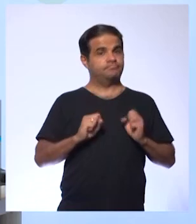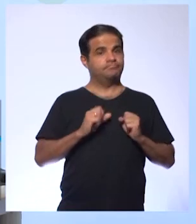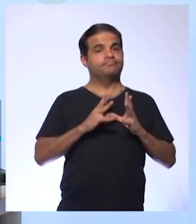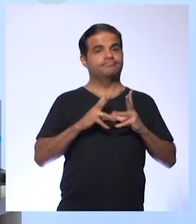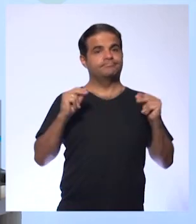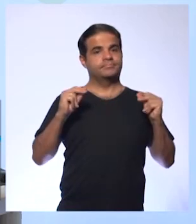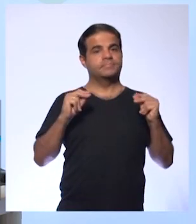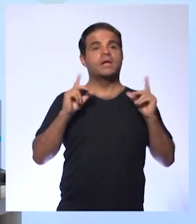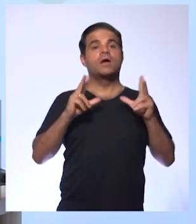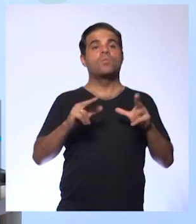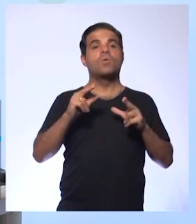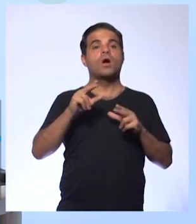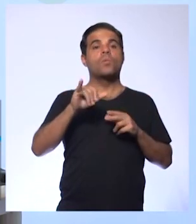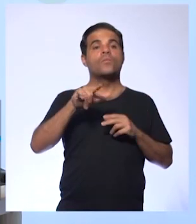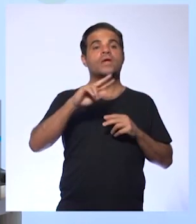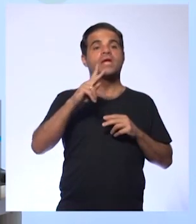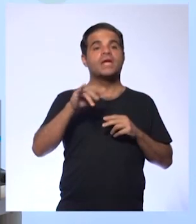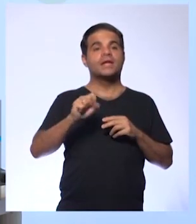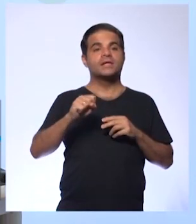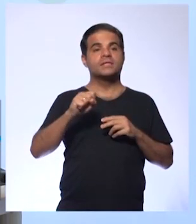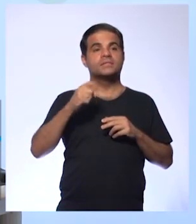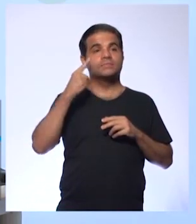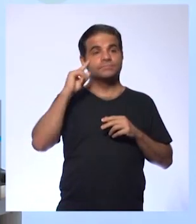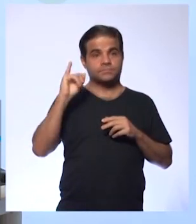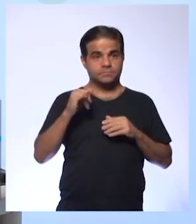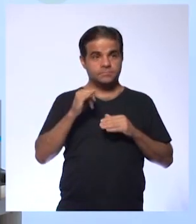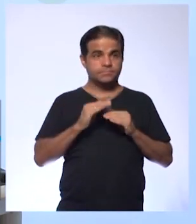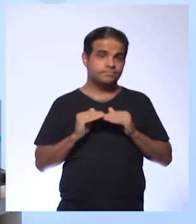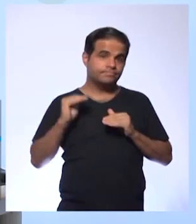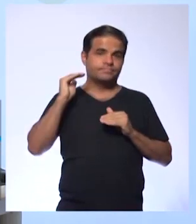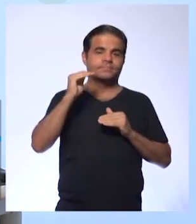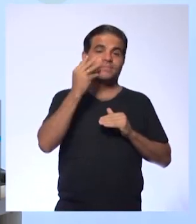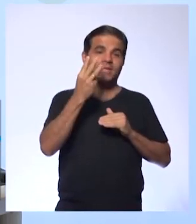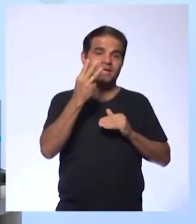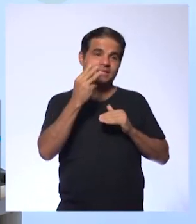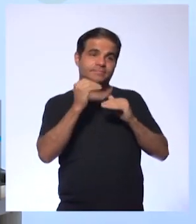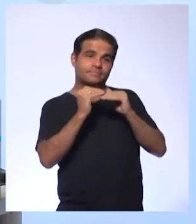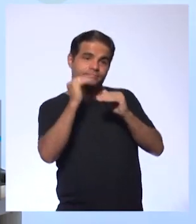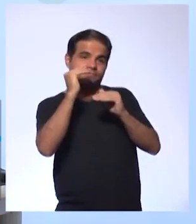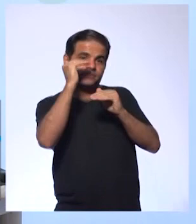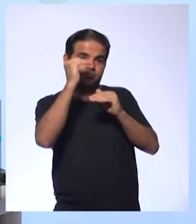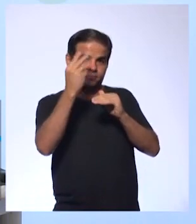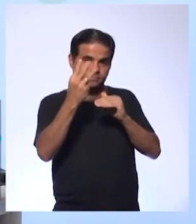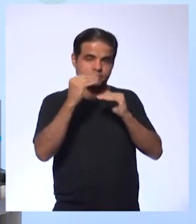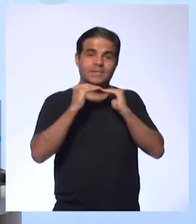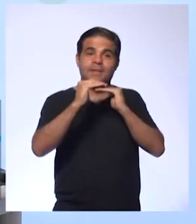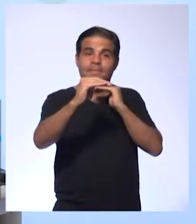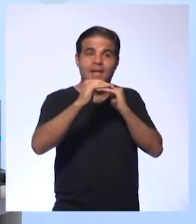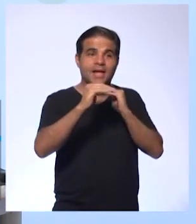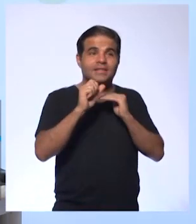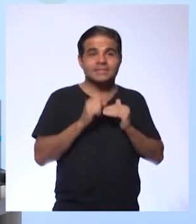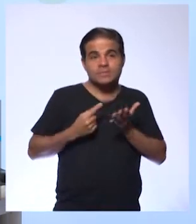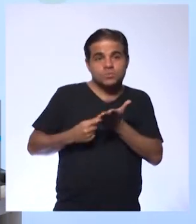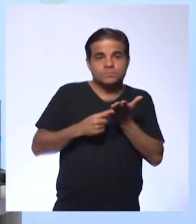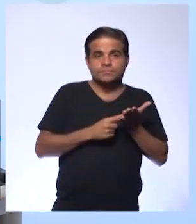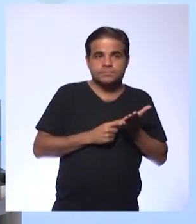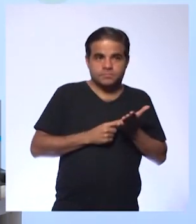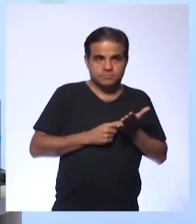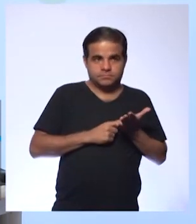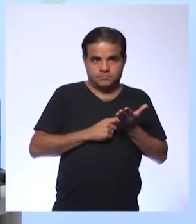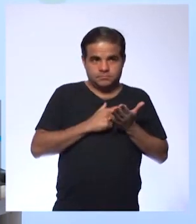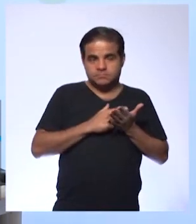Né, as ilhas japonesas estão acima do encontro de 3 placas tectônicas. Né, se elas se combinar e falar assim, ah,